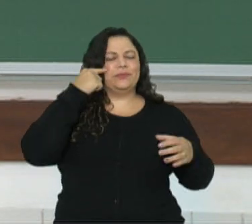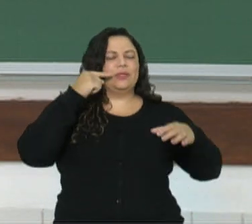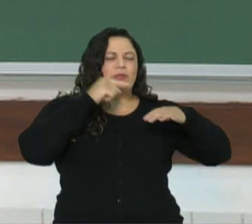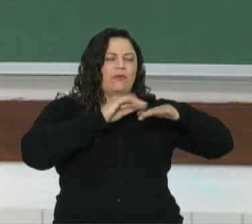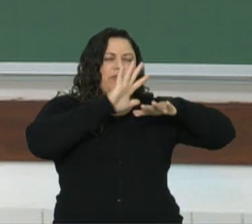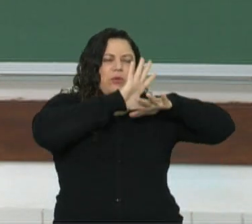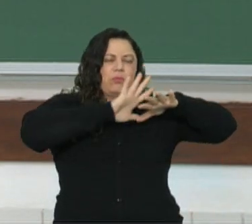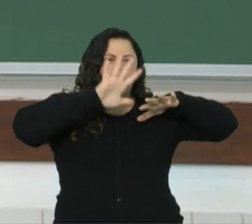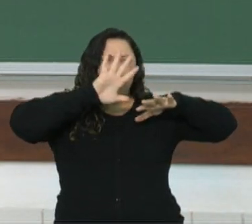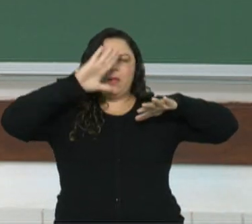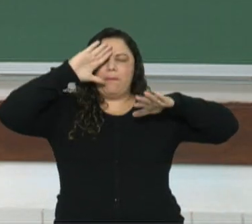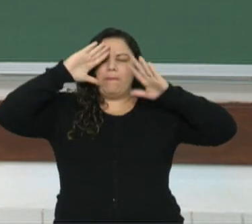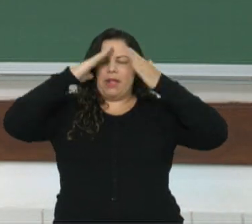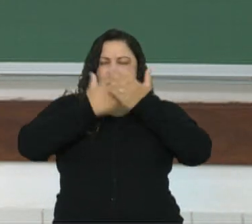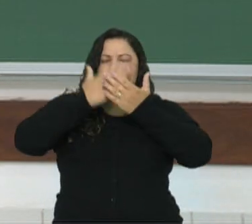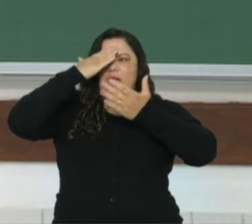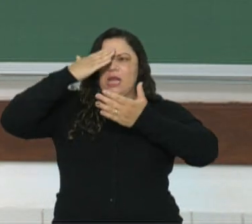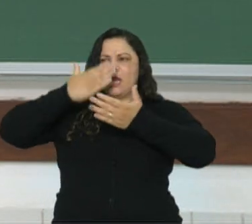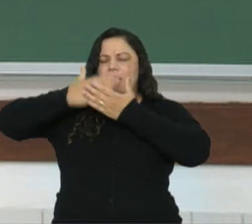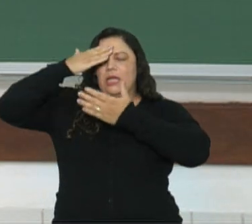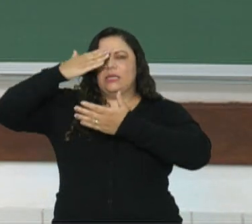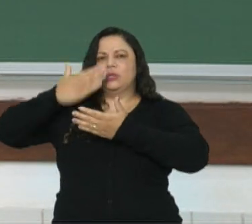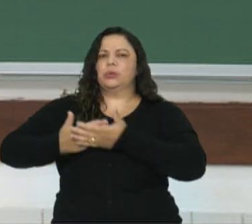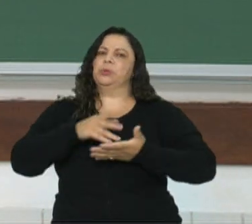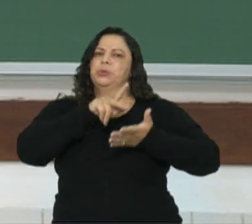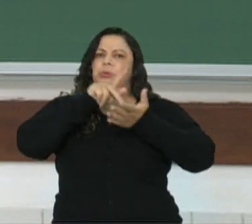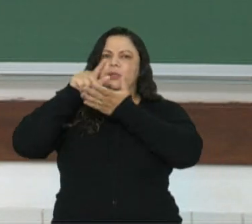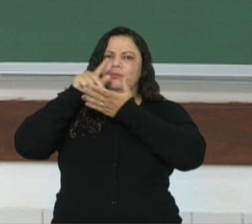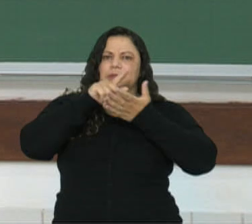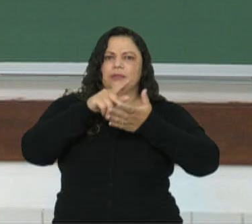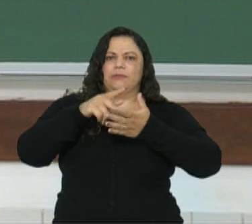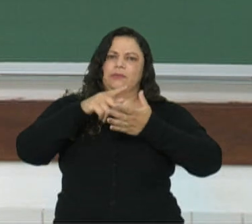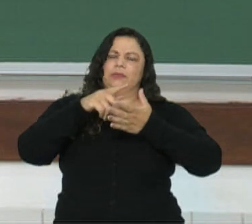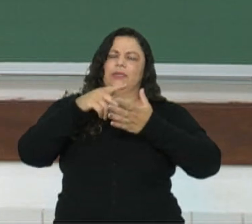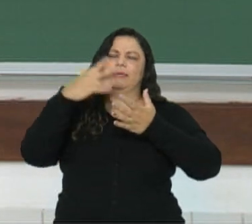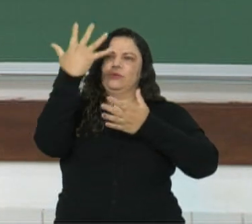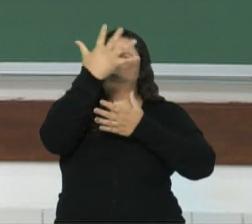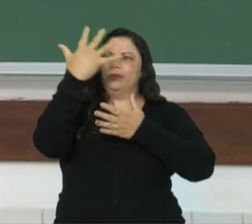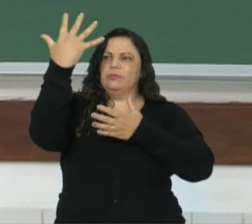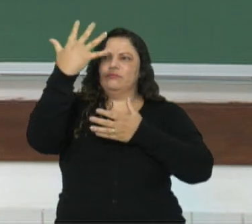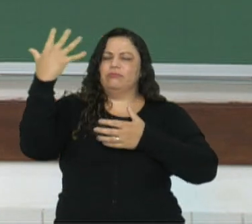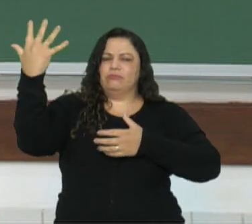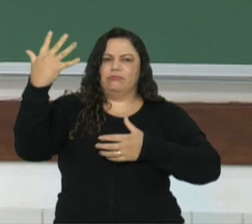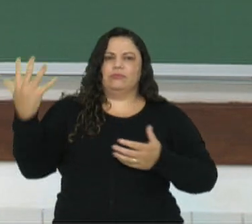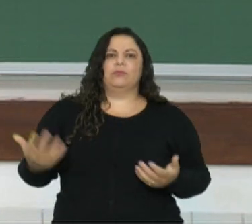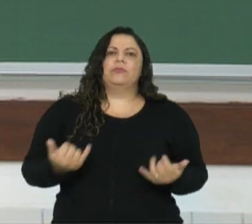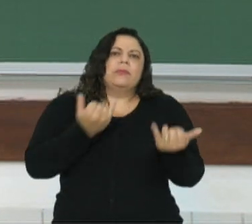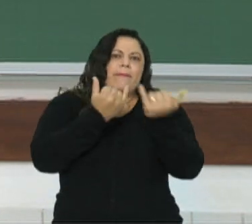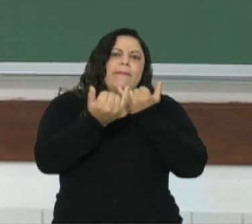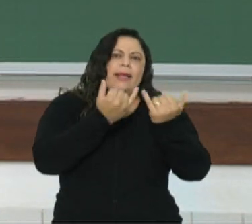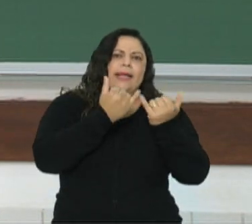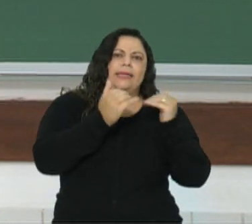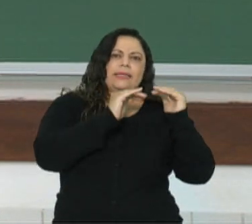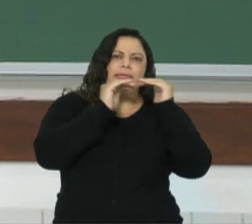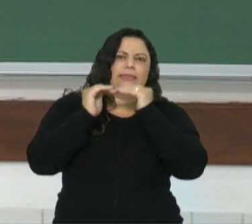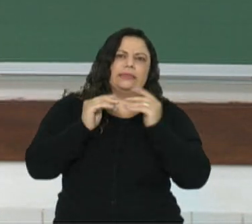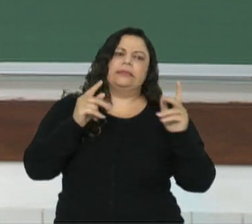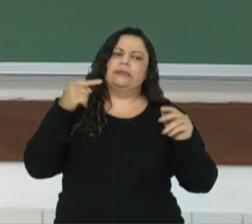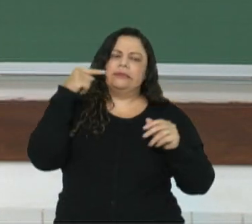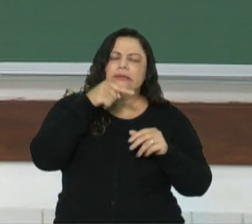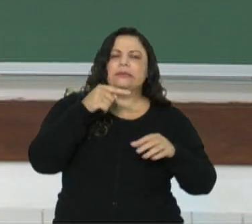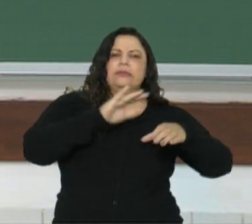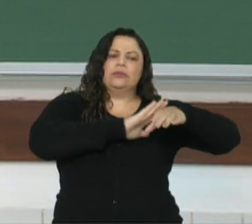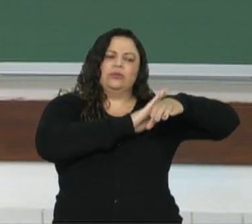verdade. Esse ídolo da caverna do Francis Bacon tem semelhança com isso. O que é? É a